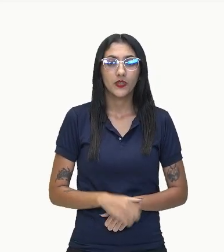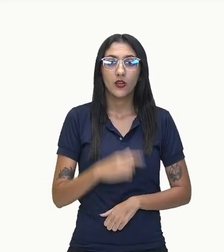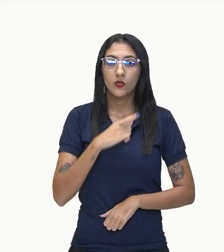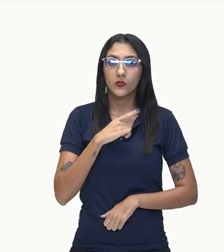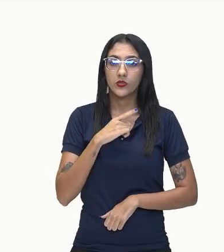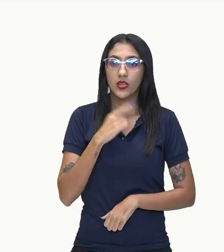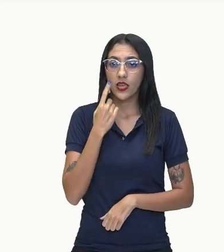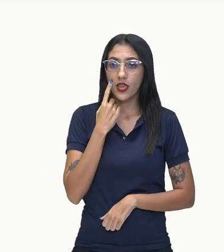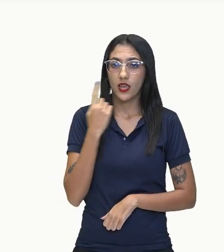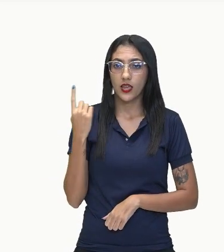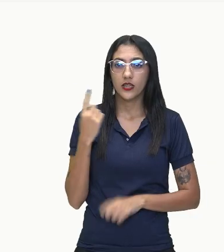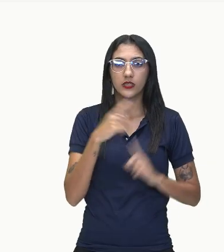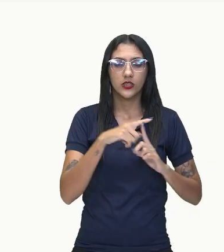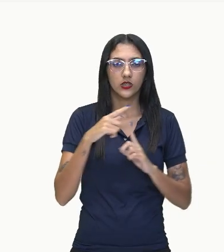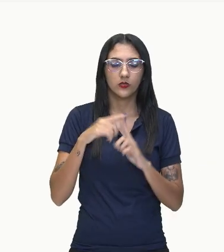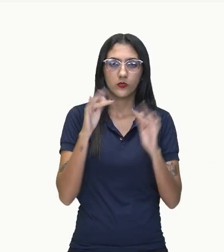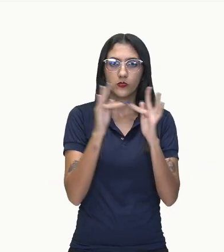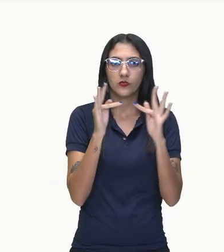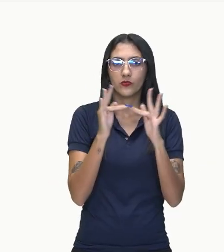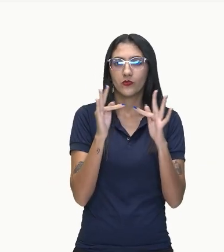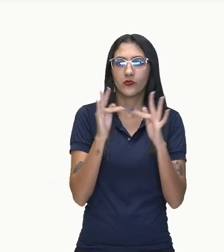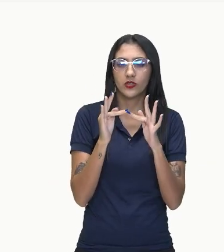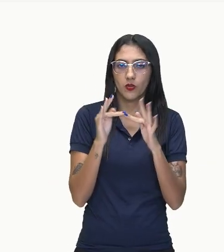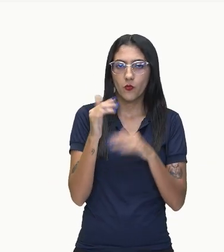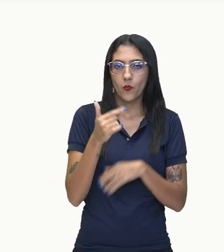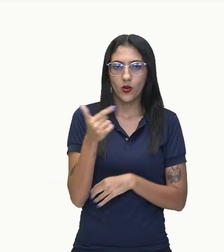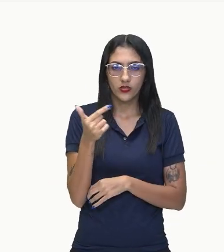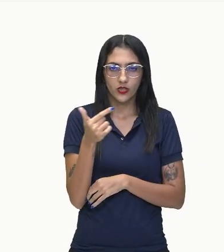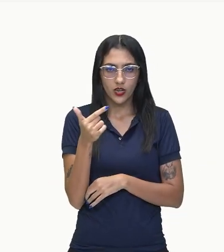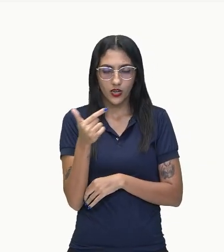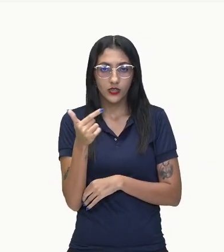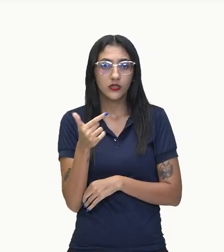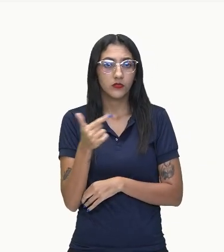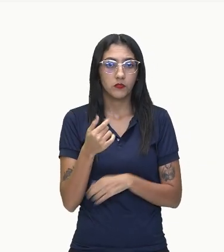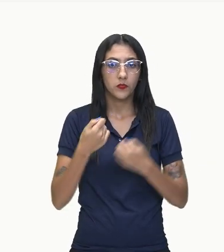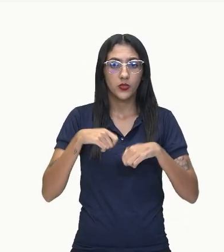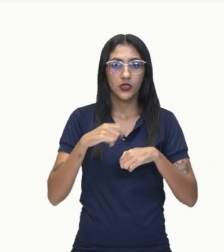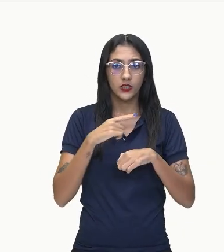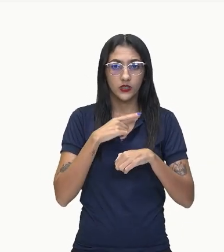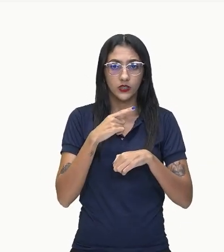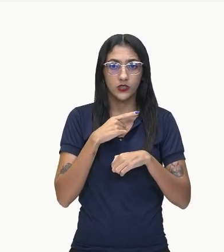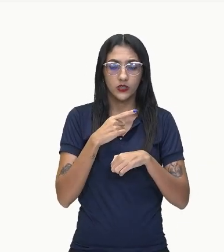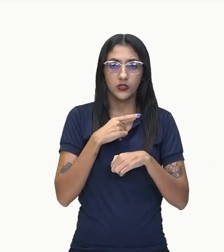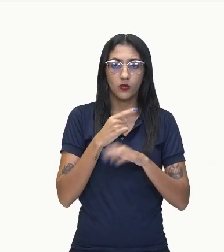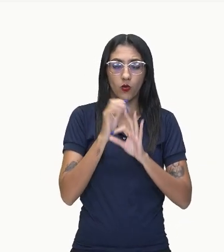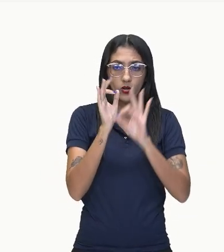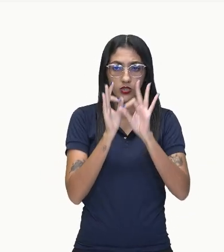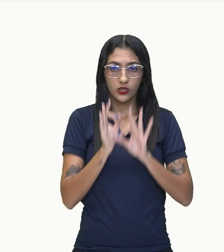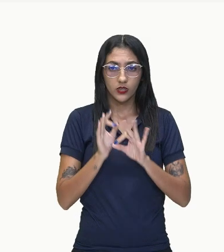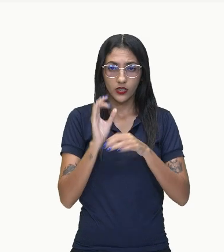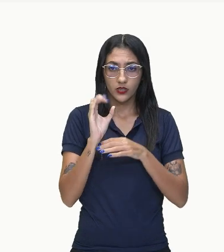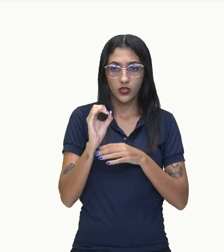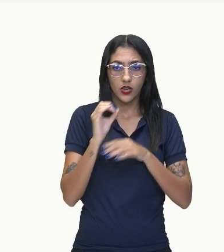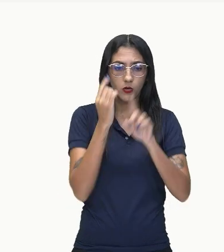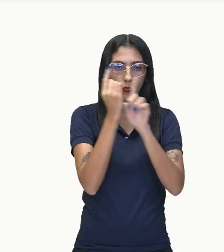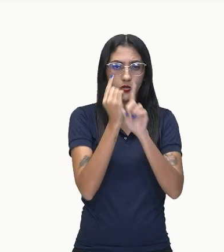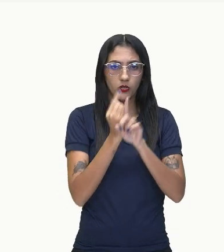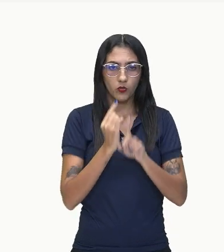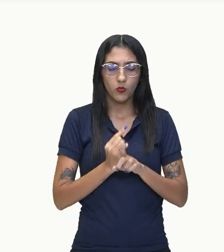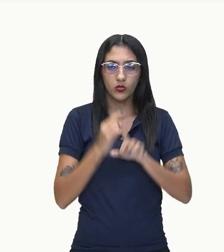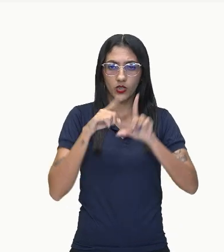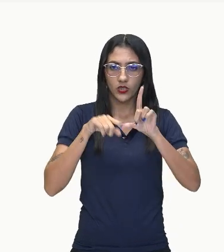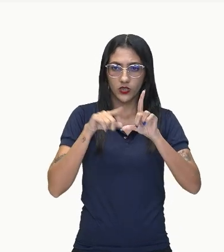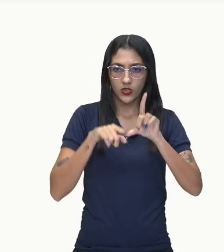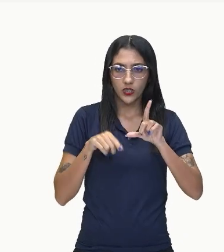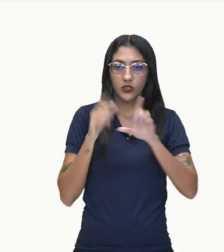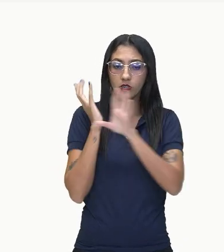função quadrática, a gente pega igual a zero, identifica os seus coeficientes,